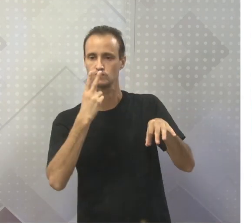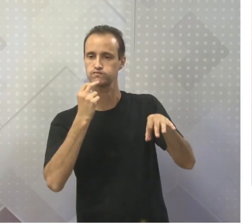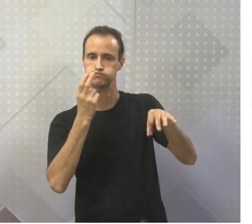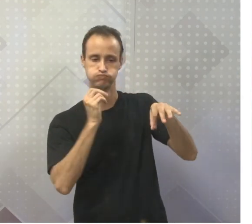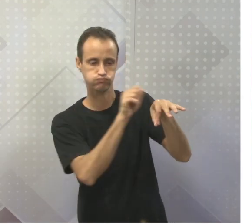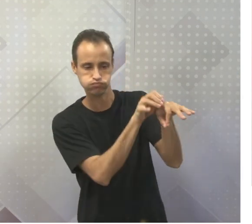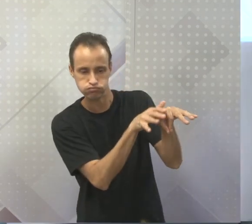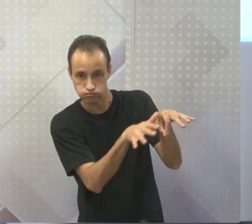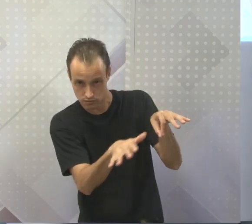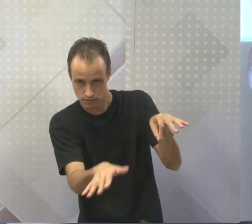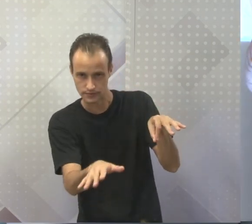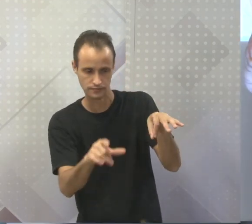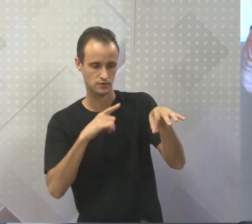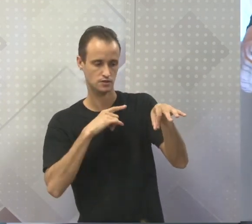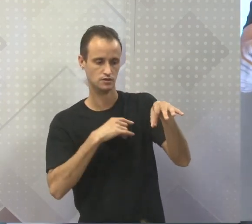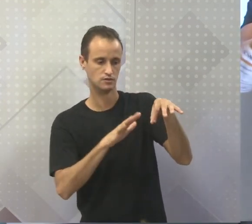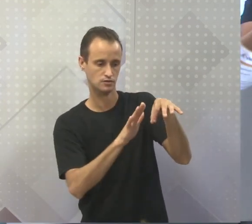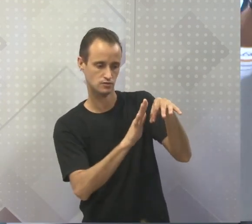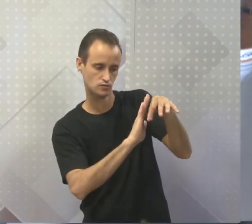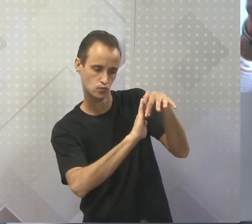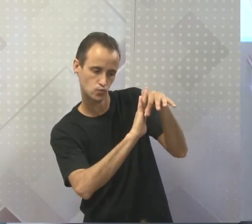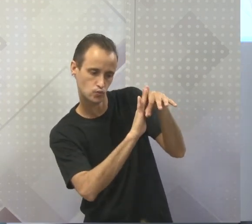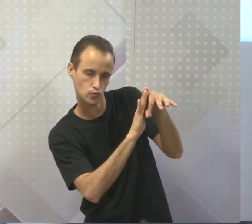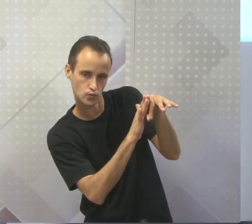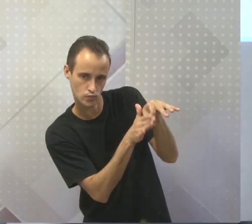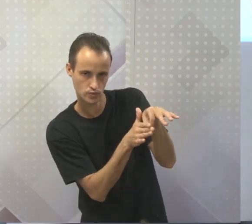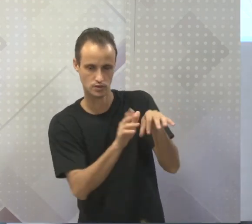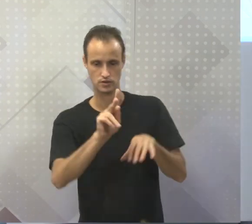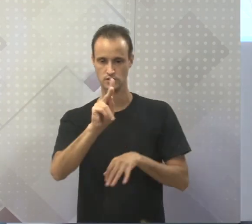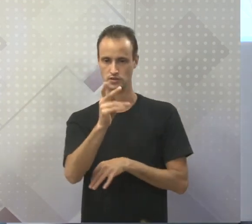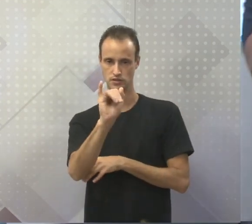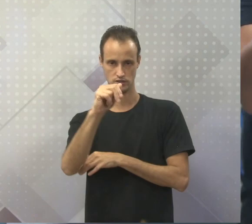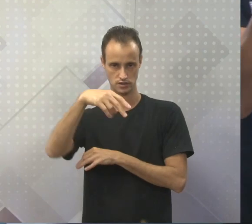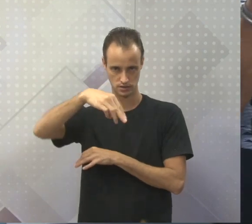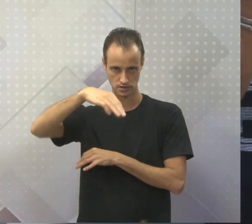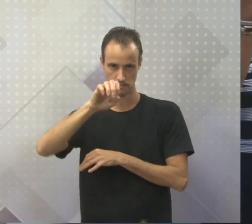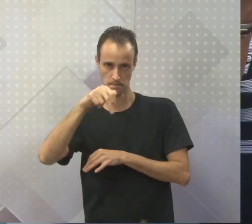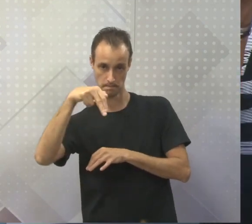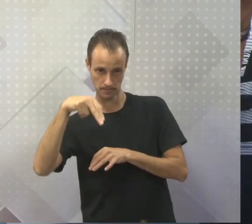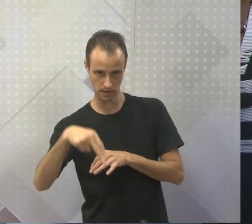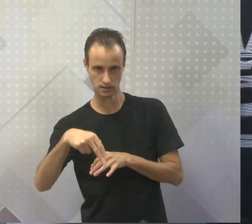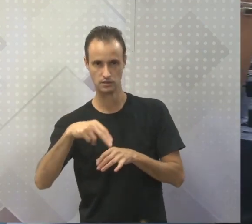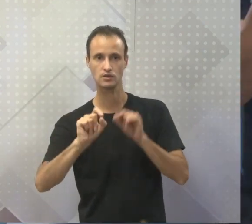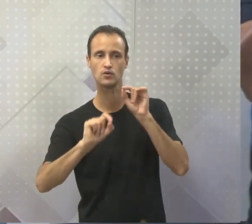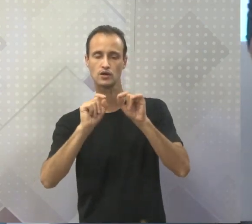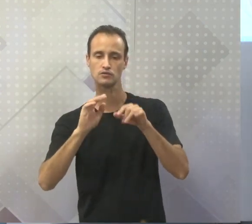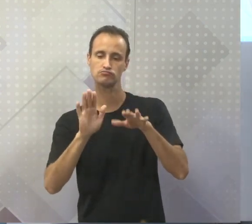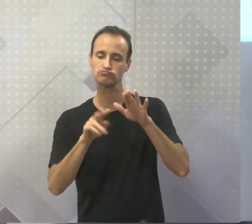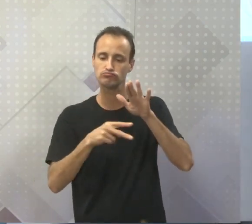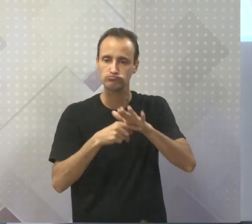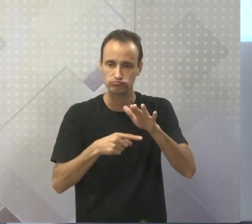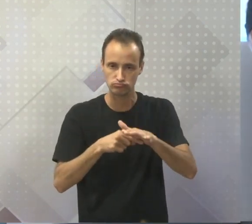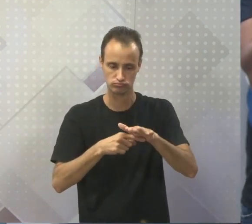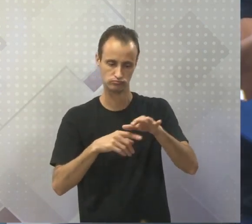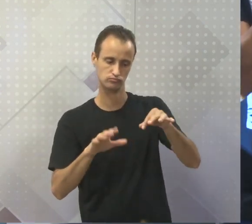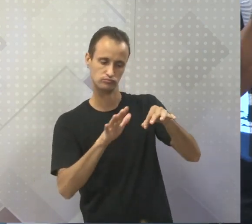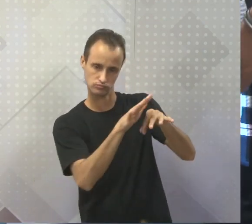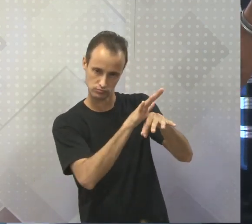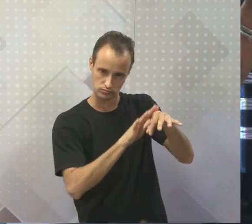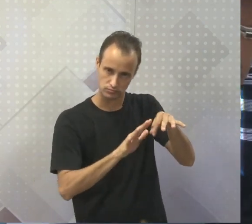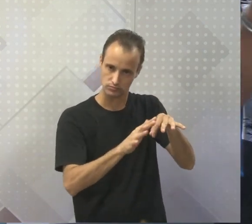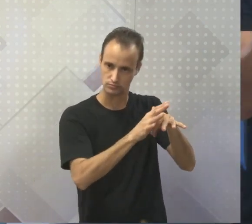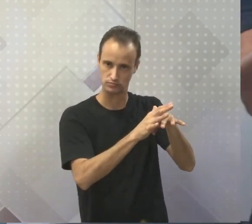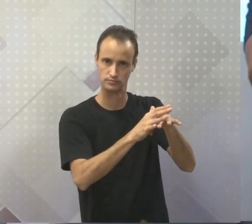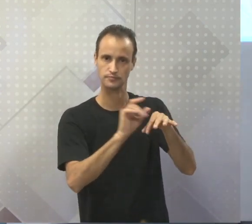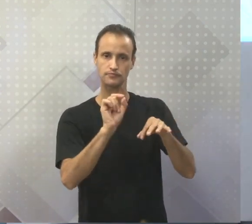tem um ímen, que é a membrana. E essa membrana que está ali na entrada do canal